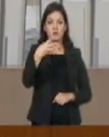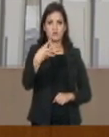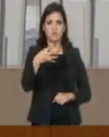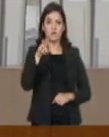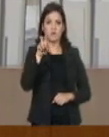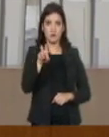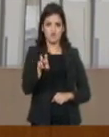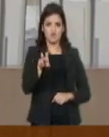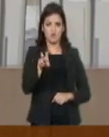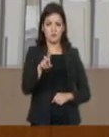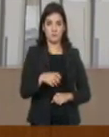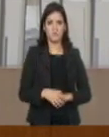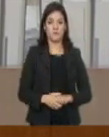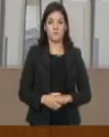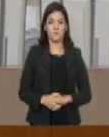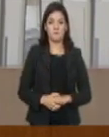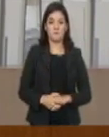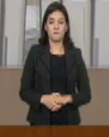845.545.